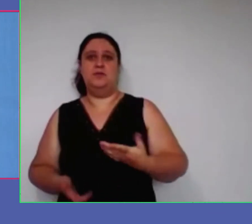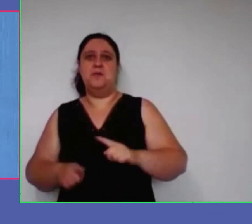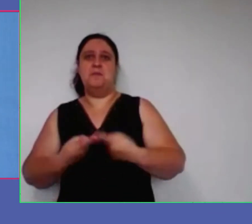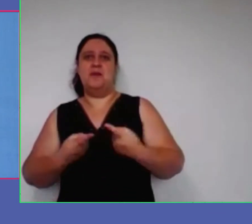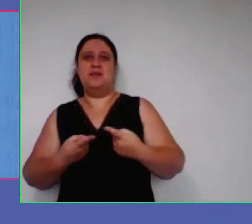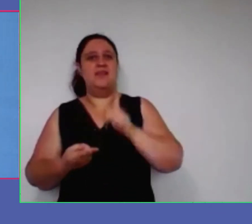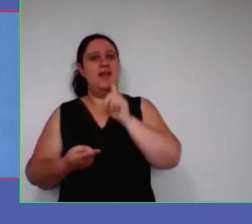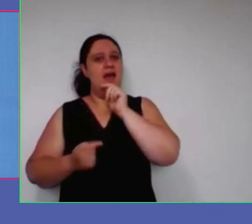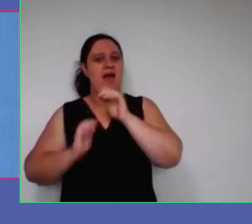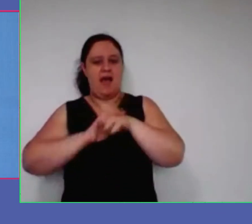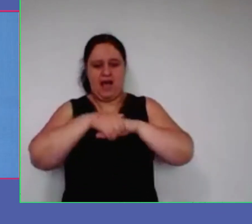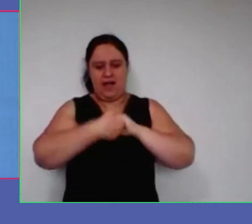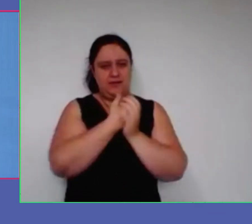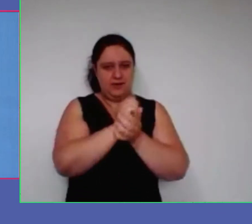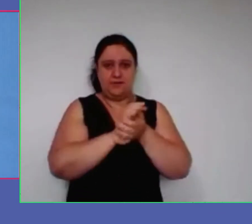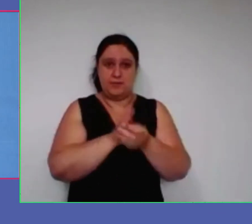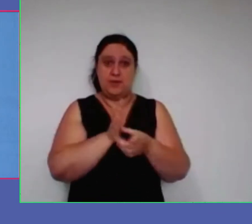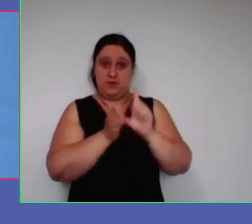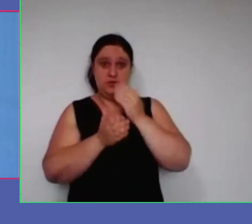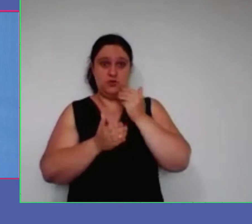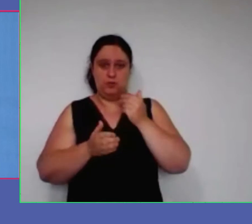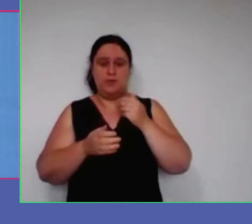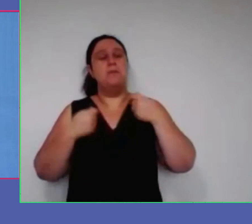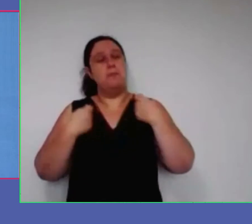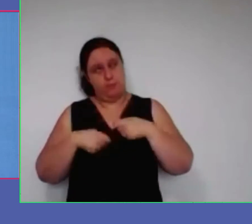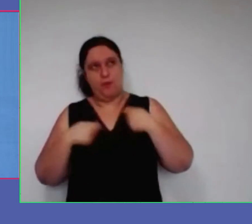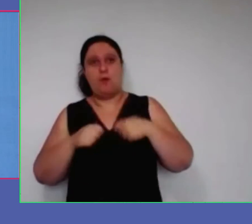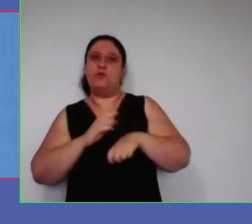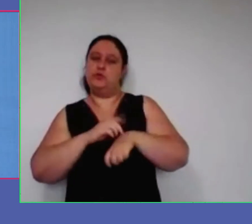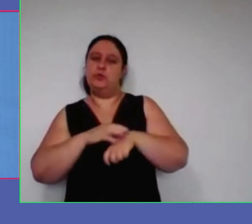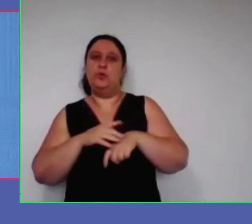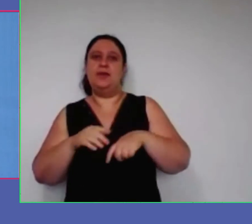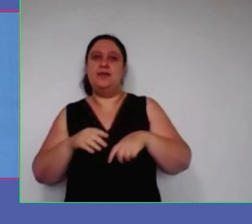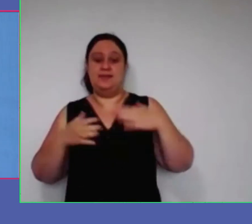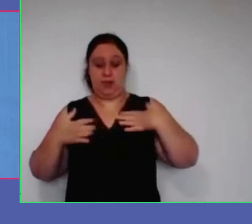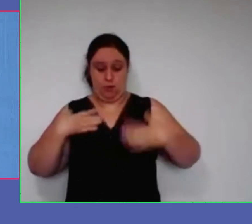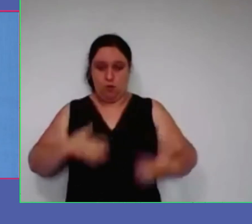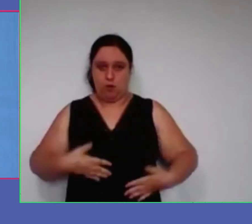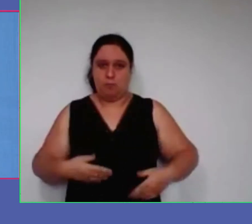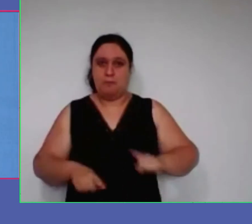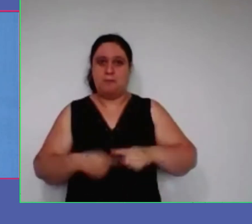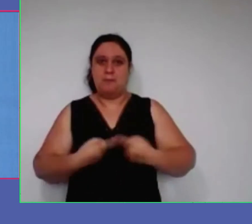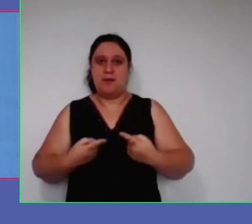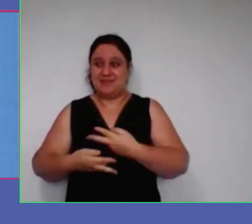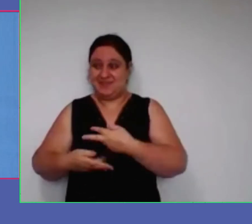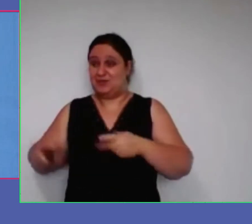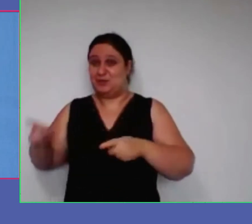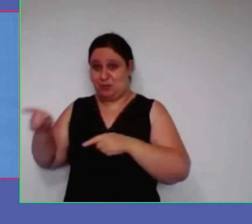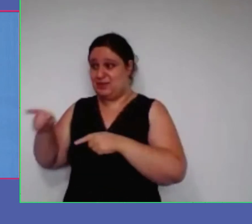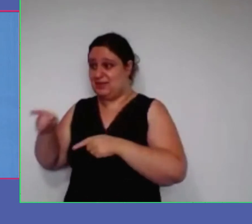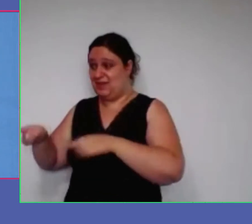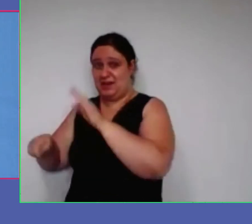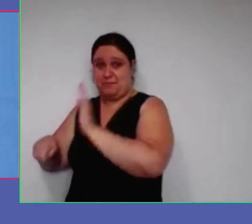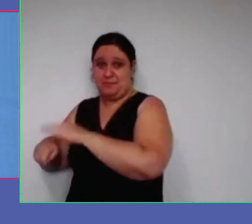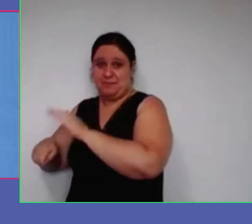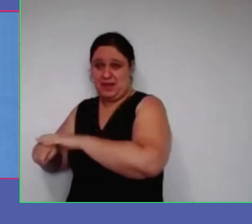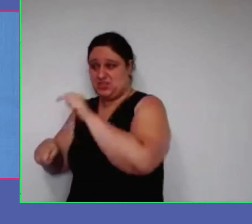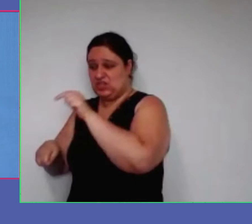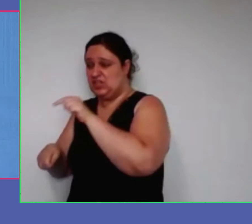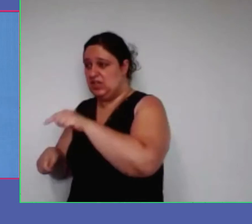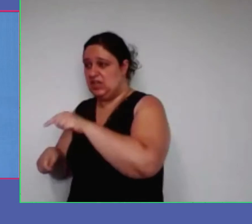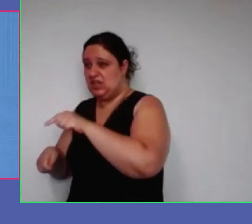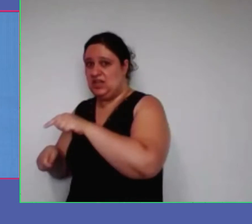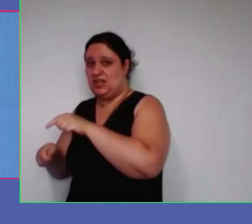contaminar fisicamente, mas, irmãos, essas coisas contaminam de fato o homem interior, o interior do homem,